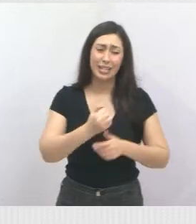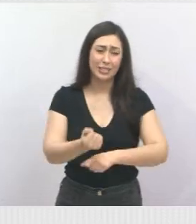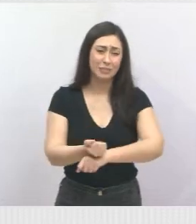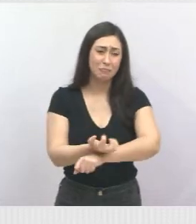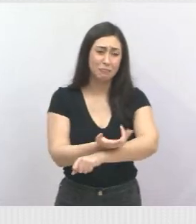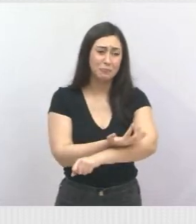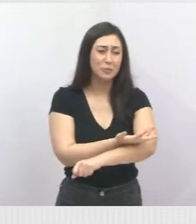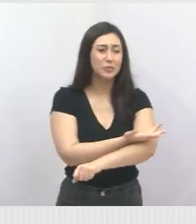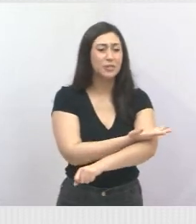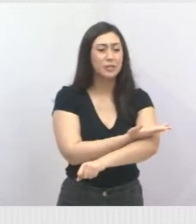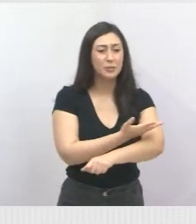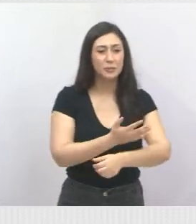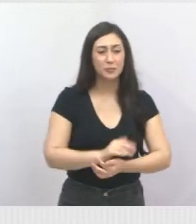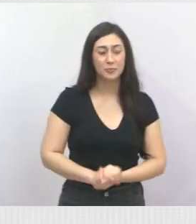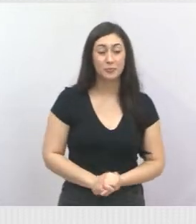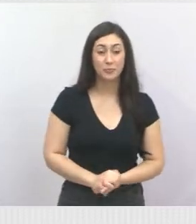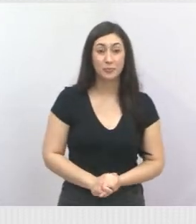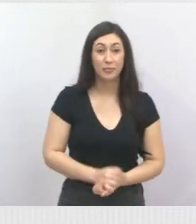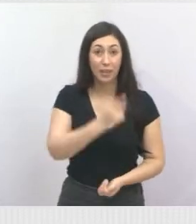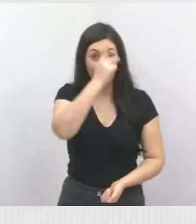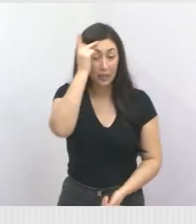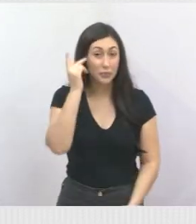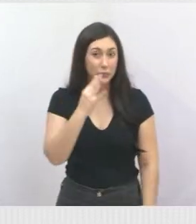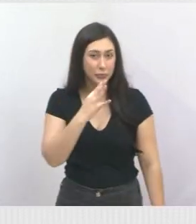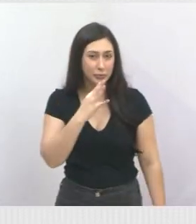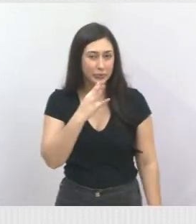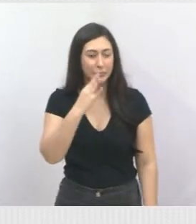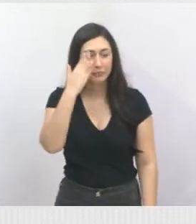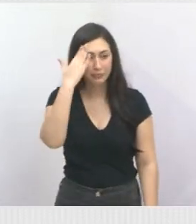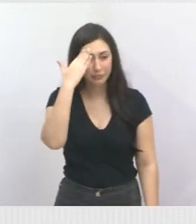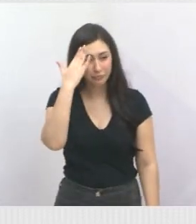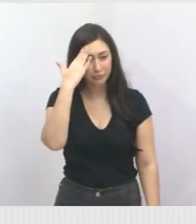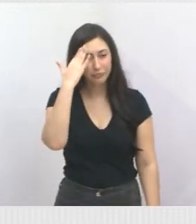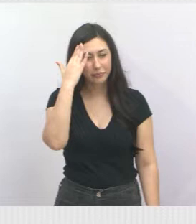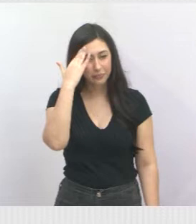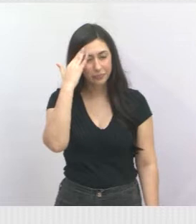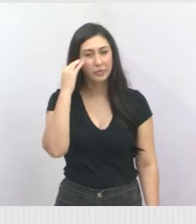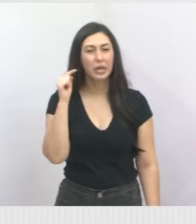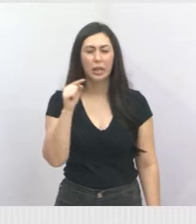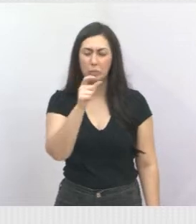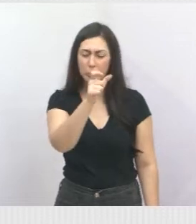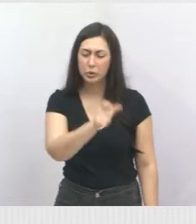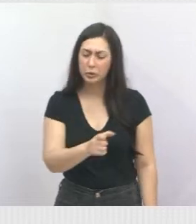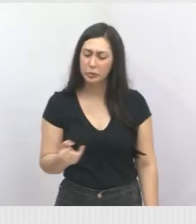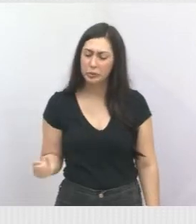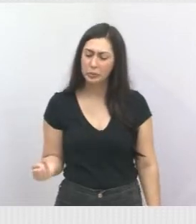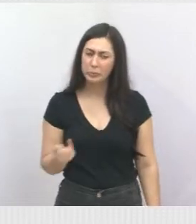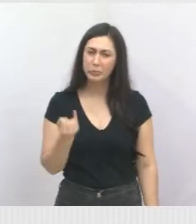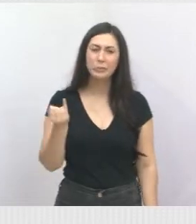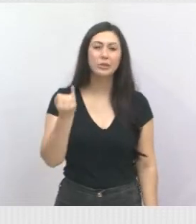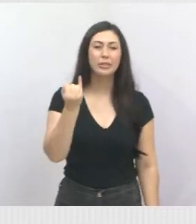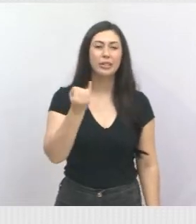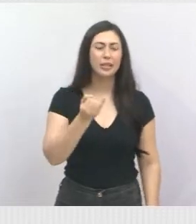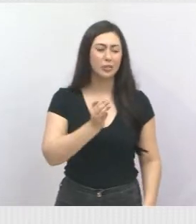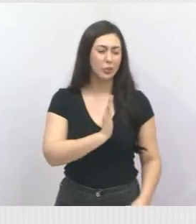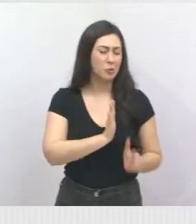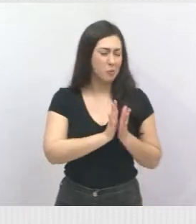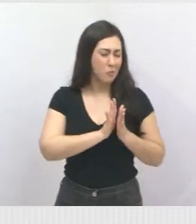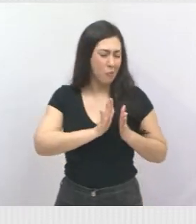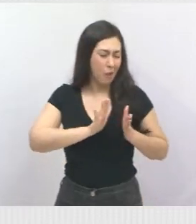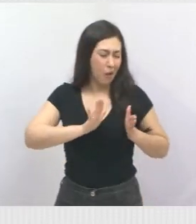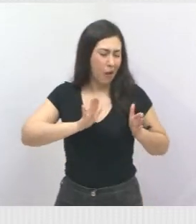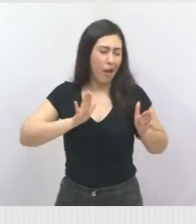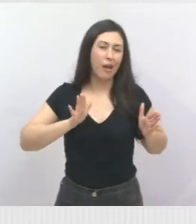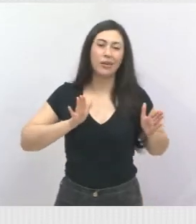emoção. E quem conheceu ele sabe da grande pessoa que ele foi, do coração enorme que ele tinha,